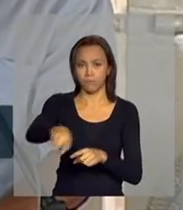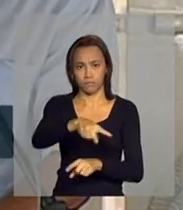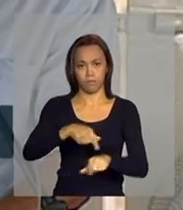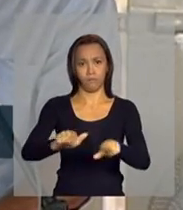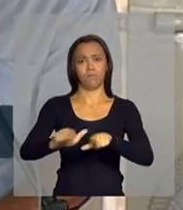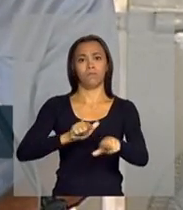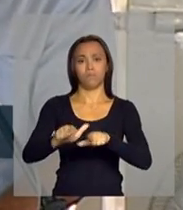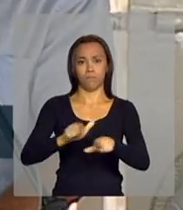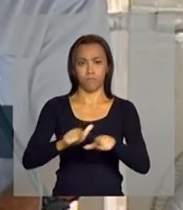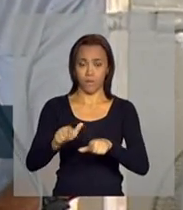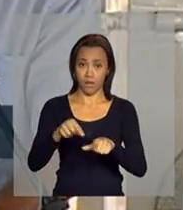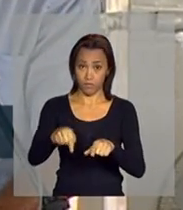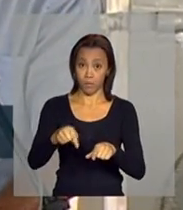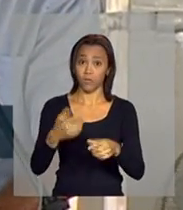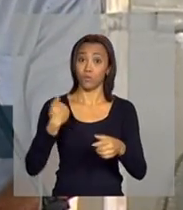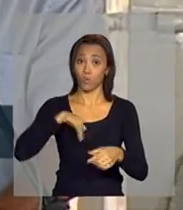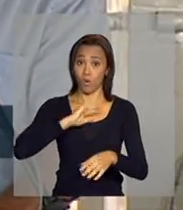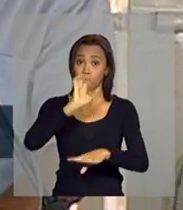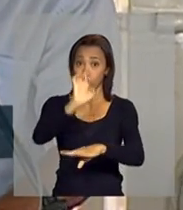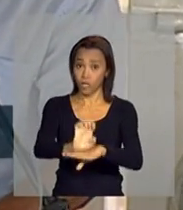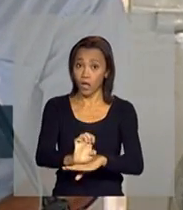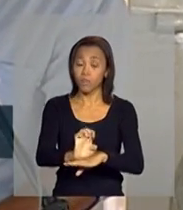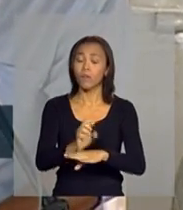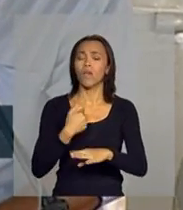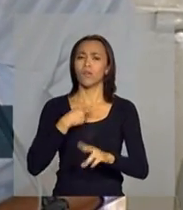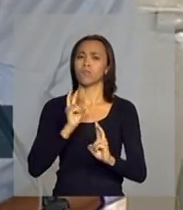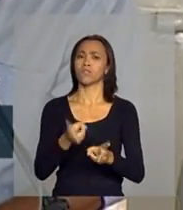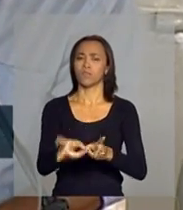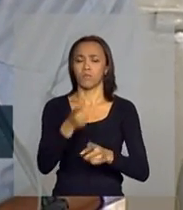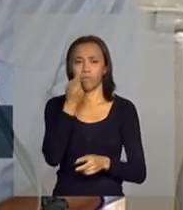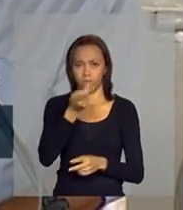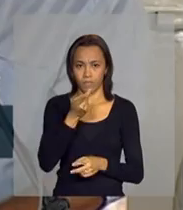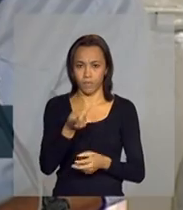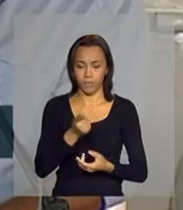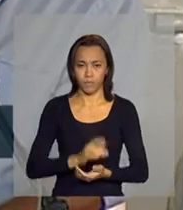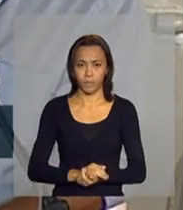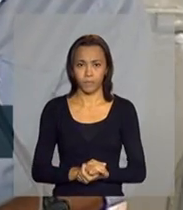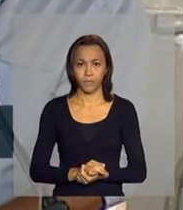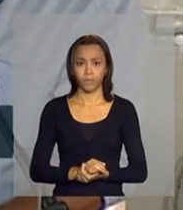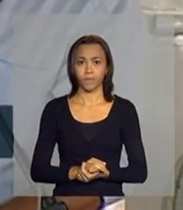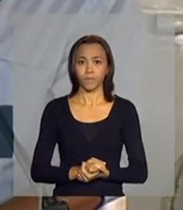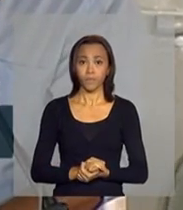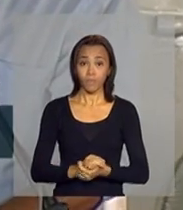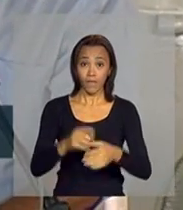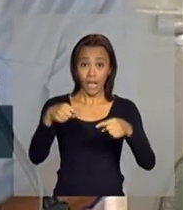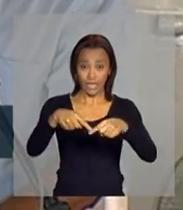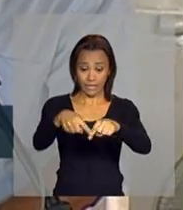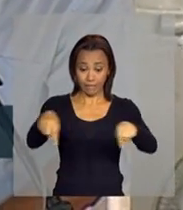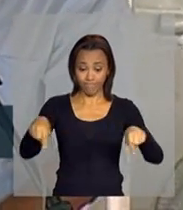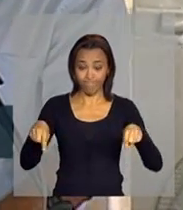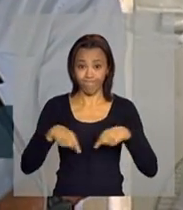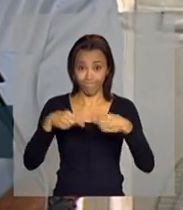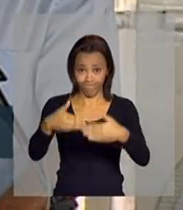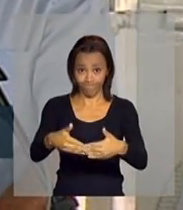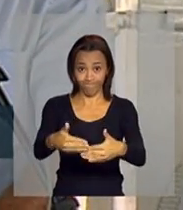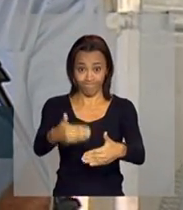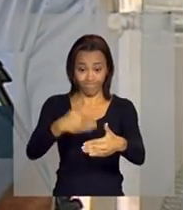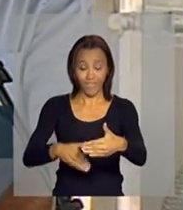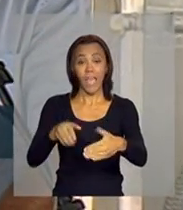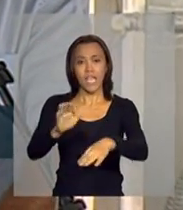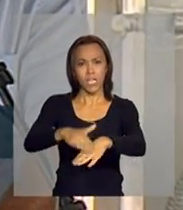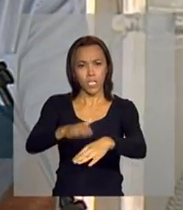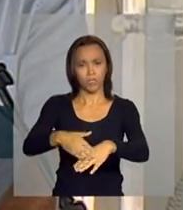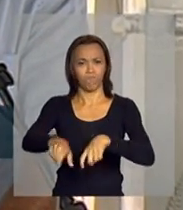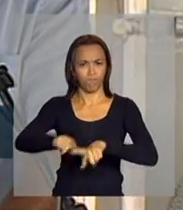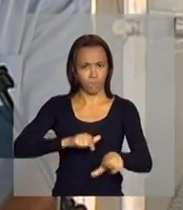o agronegócio do nosso estado. Eu digo sempre o seguinte: da porteira para dentro, o produtor rural faz a